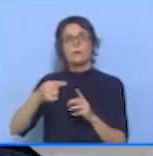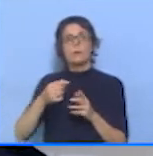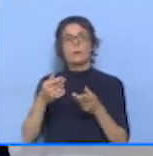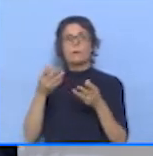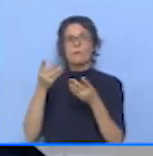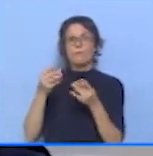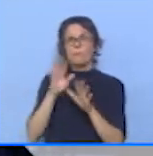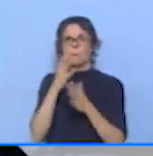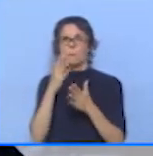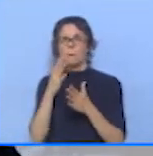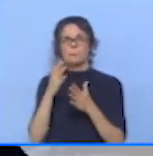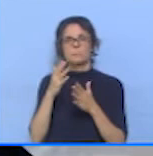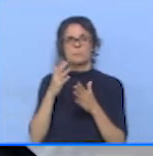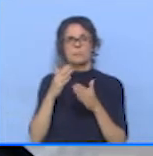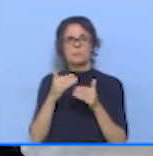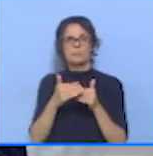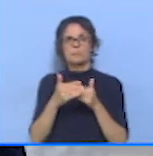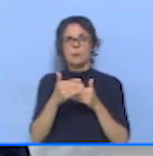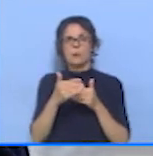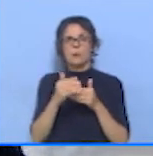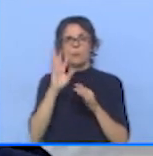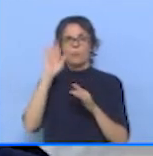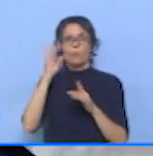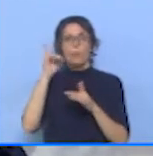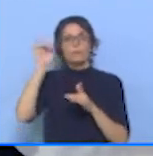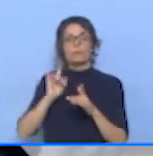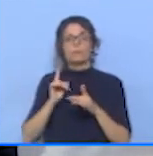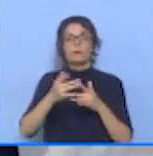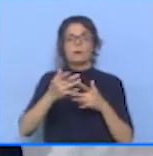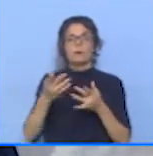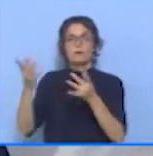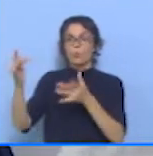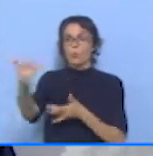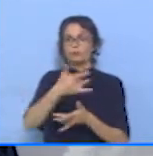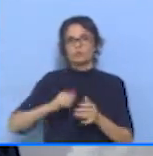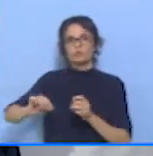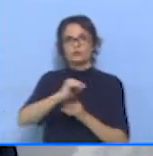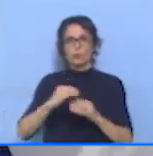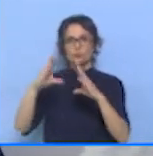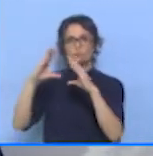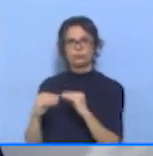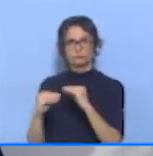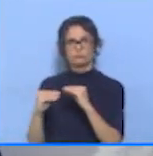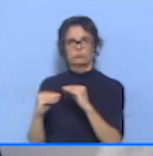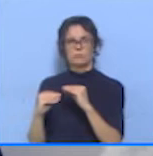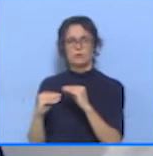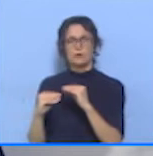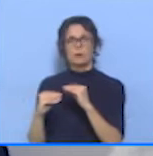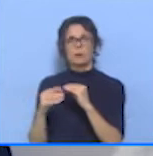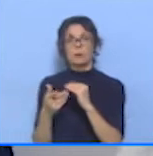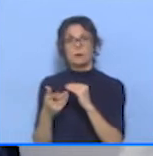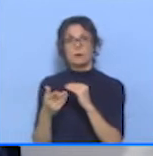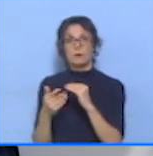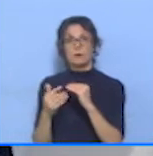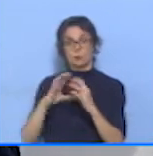partir do qual nós esgotamos os nossos recursos. Isto é avaliado à escala do planeta, mas também país a país. E